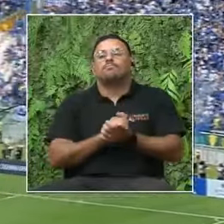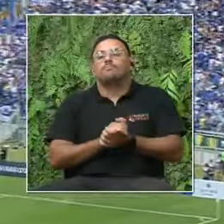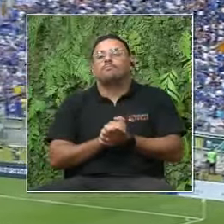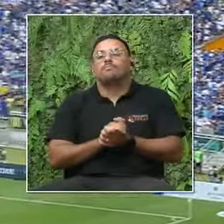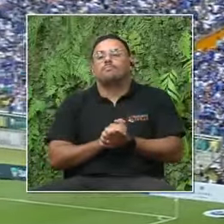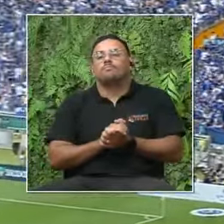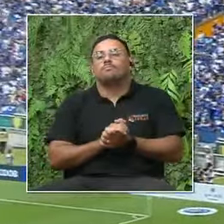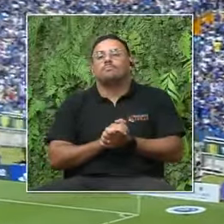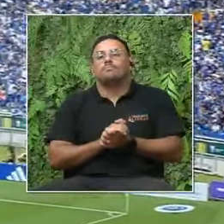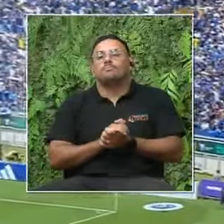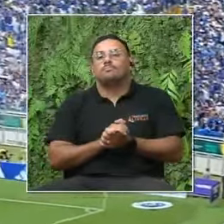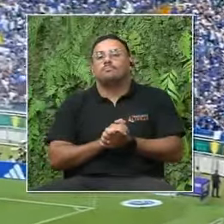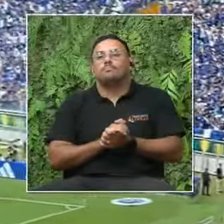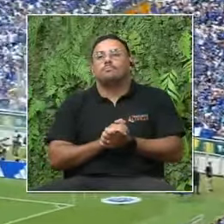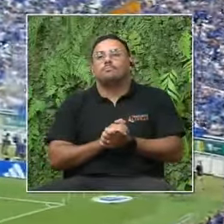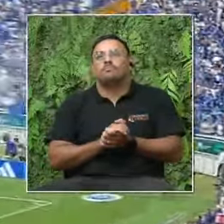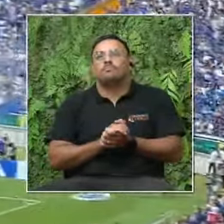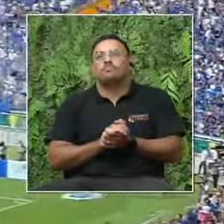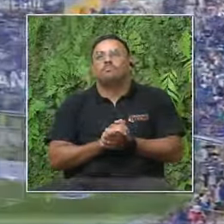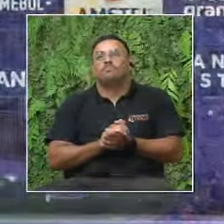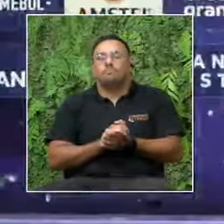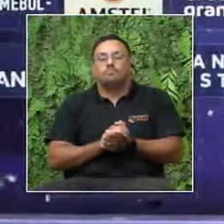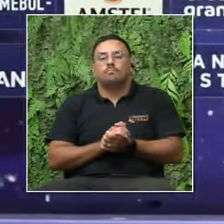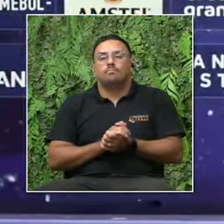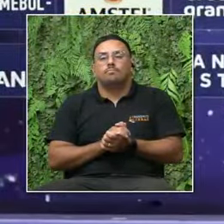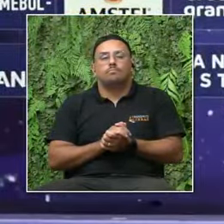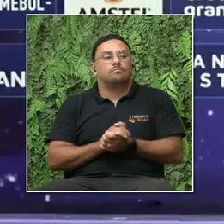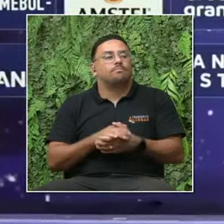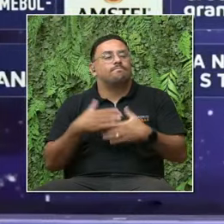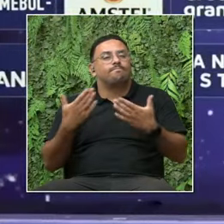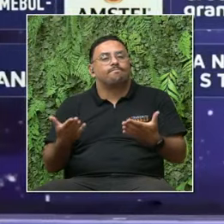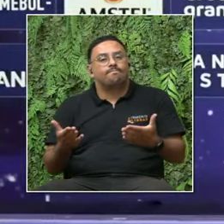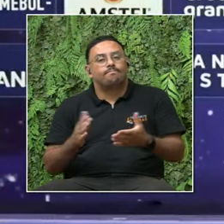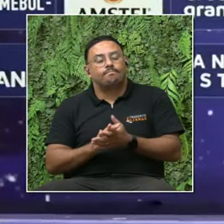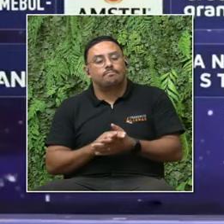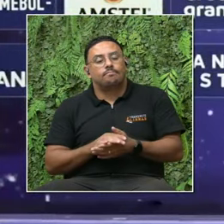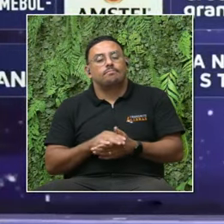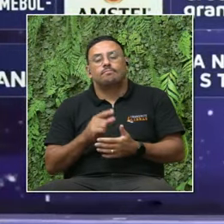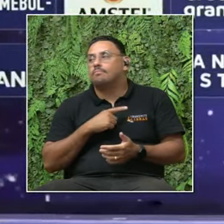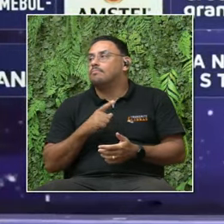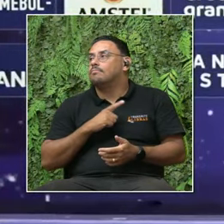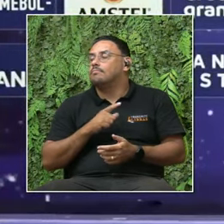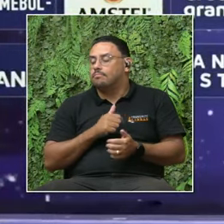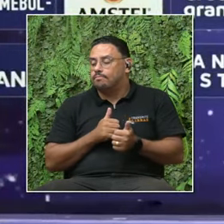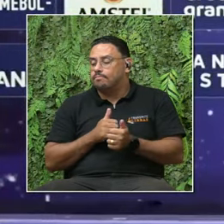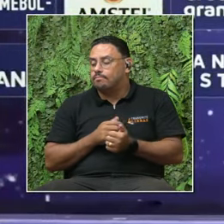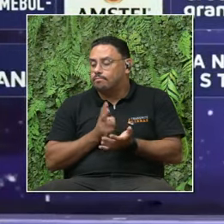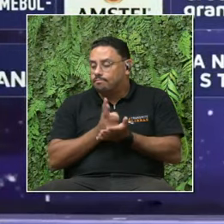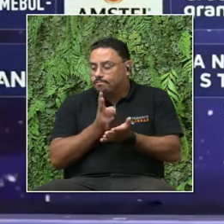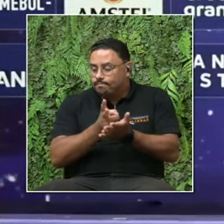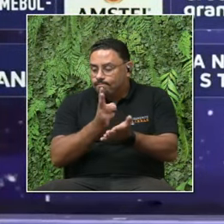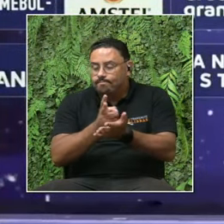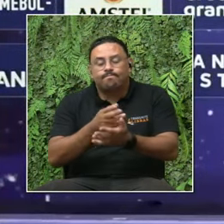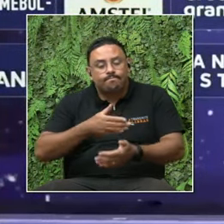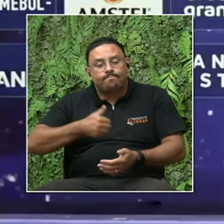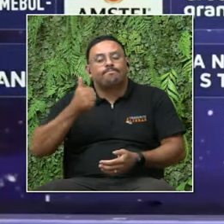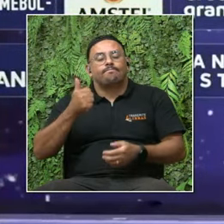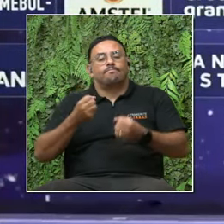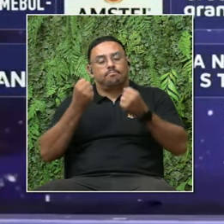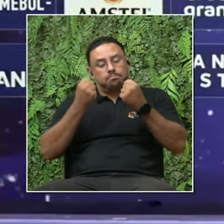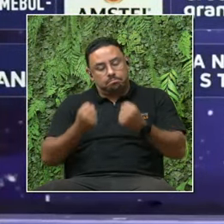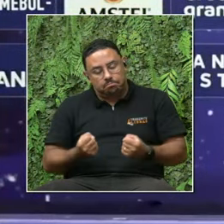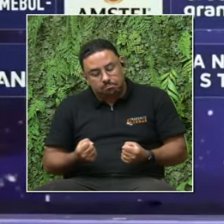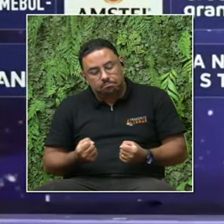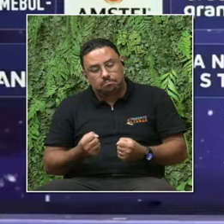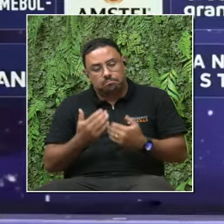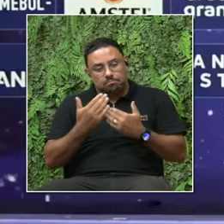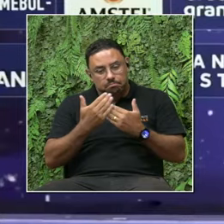no ano é sabemos que tem uma sequência muito pesada